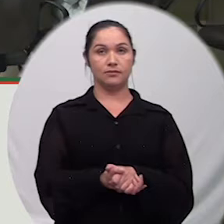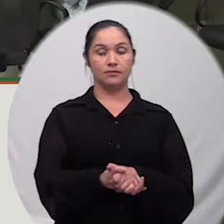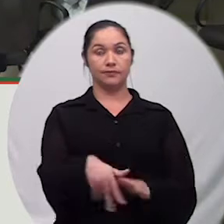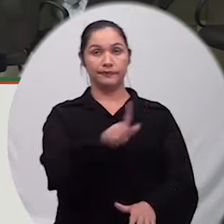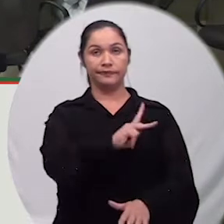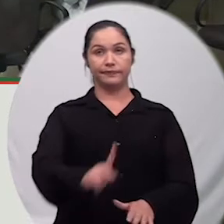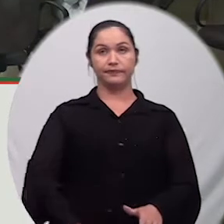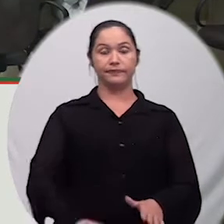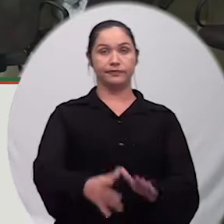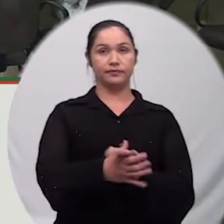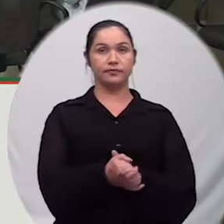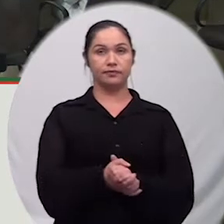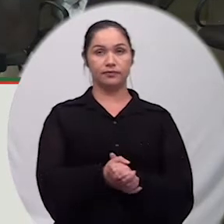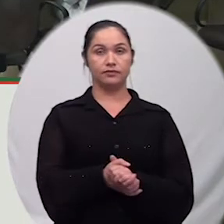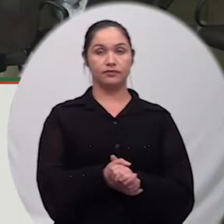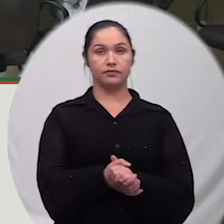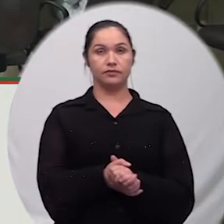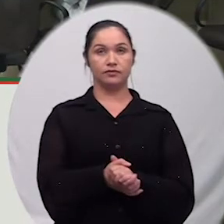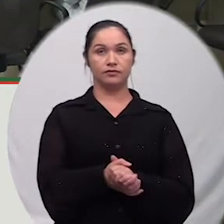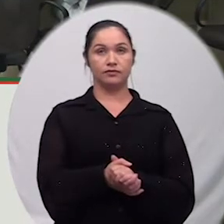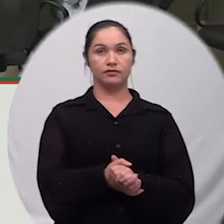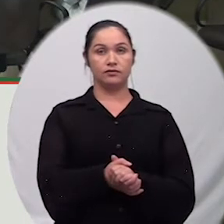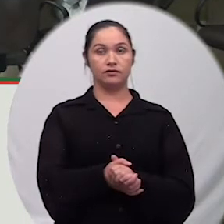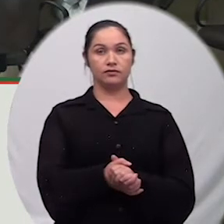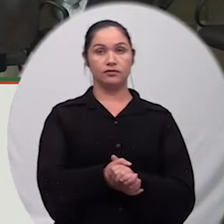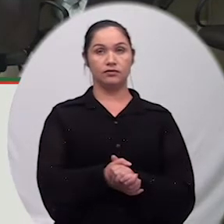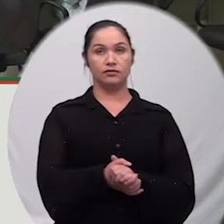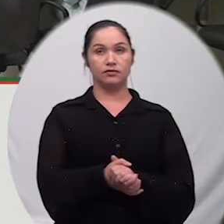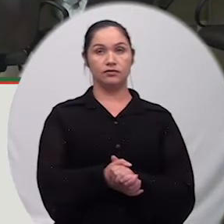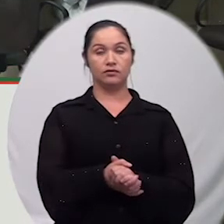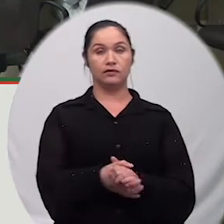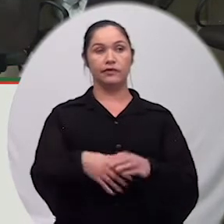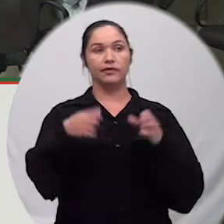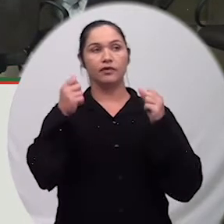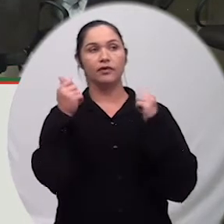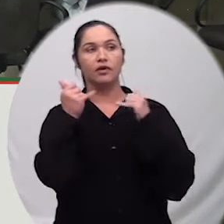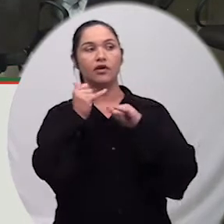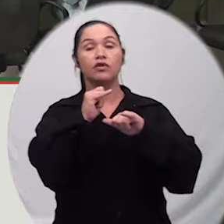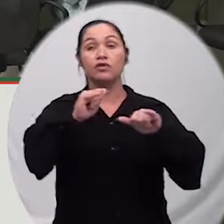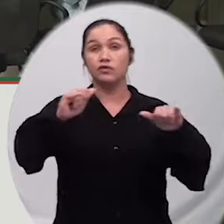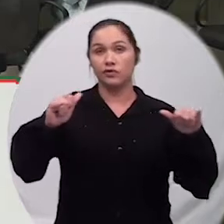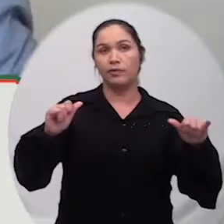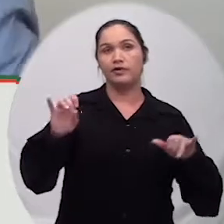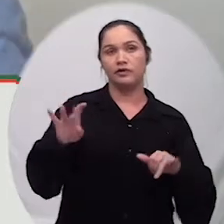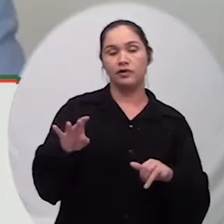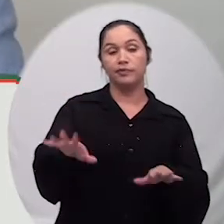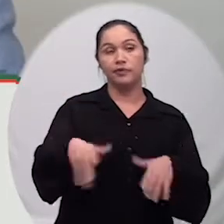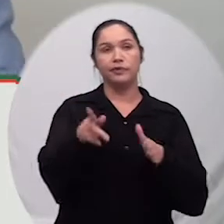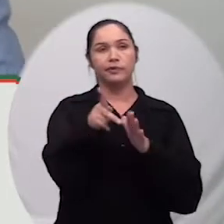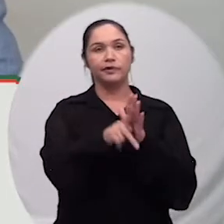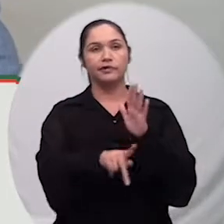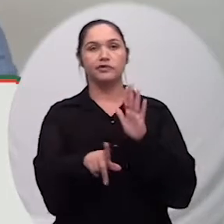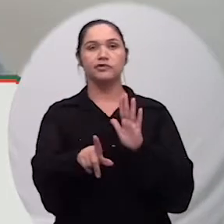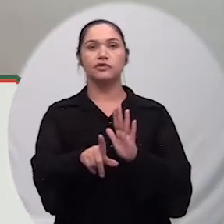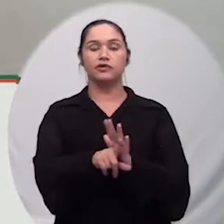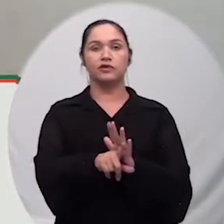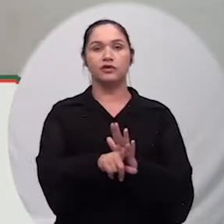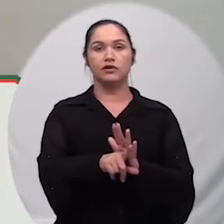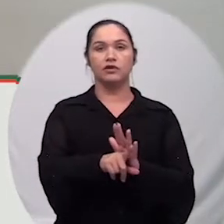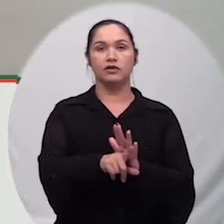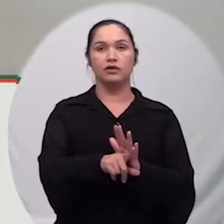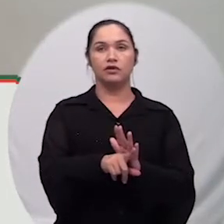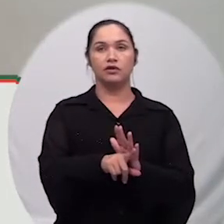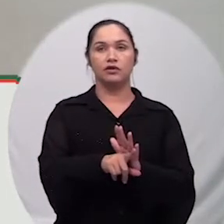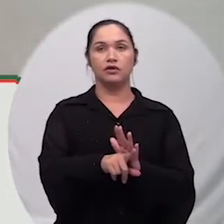Senhor presidente, acho que até para a nível de informação, na realidade, né? Esse projeto é assim, ele tem a ver com aquele